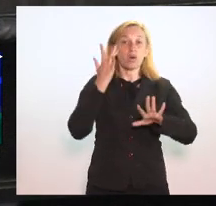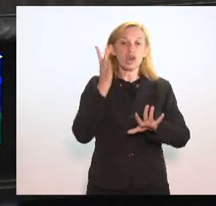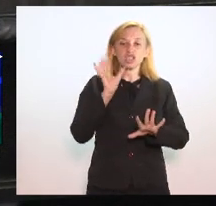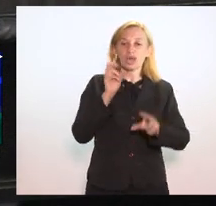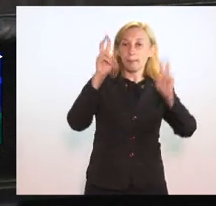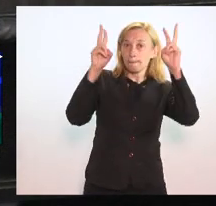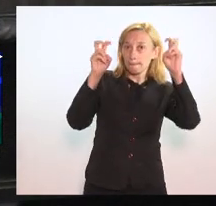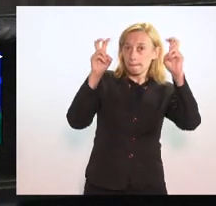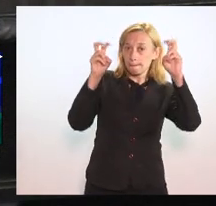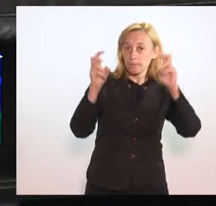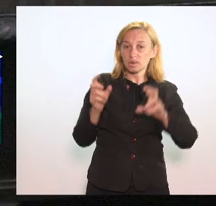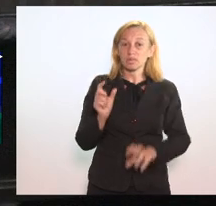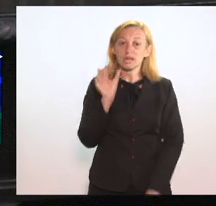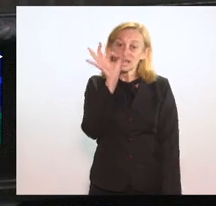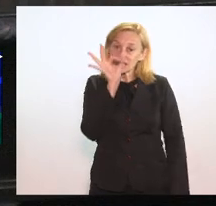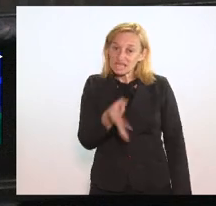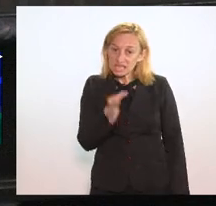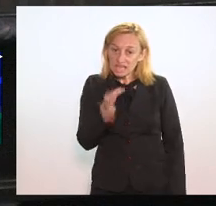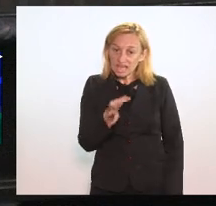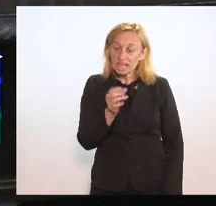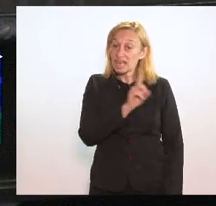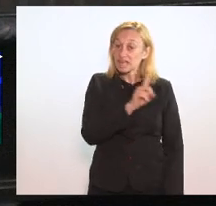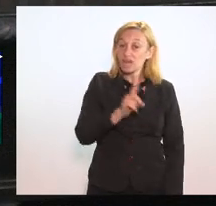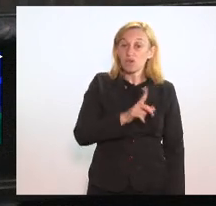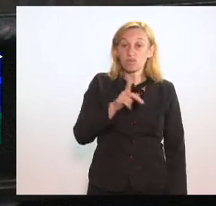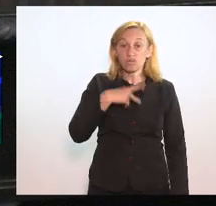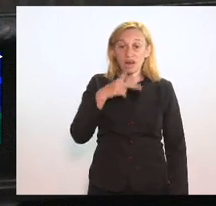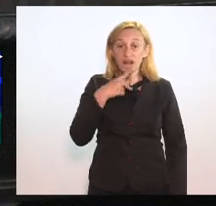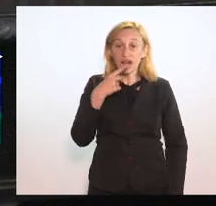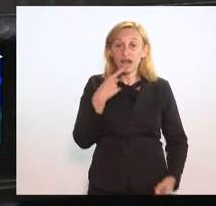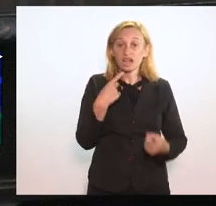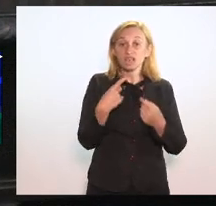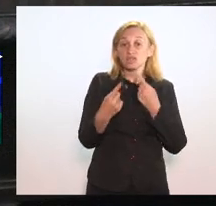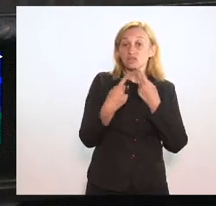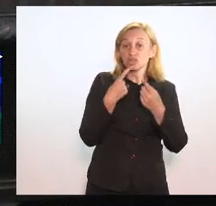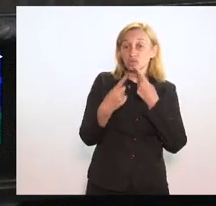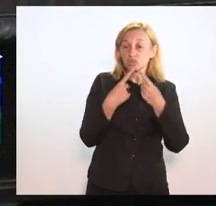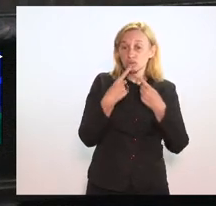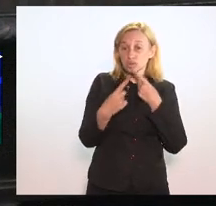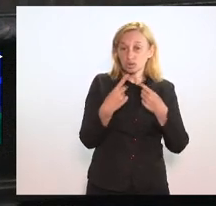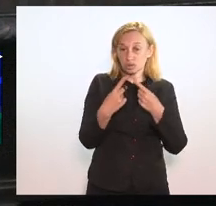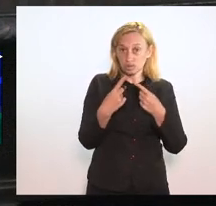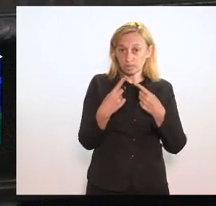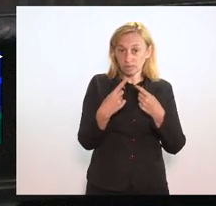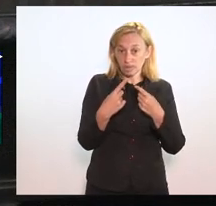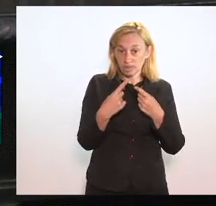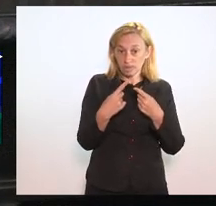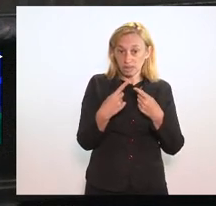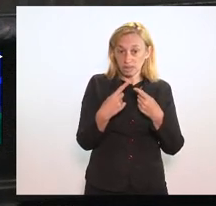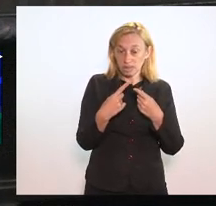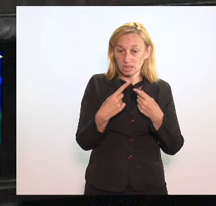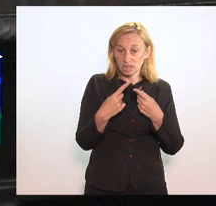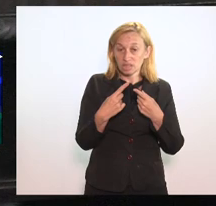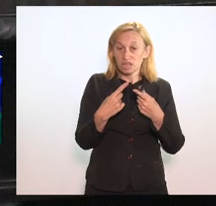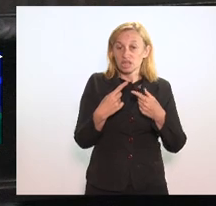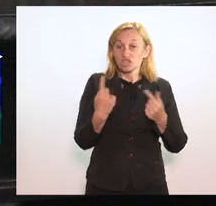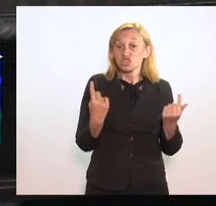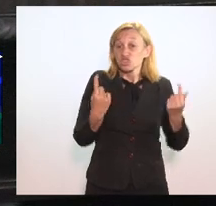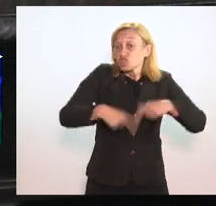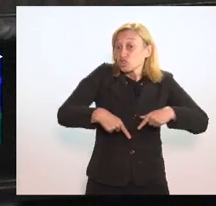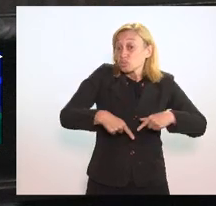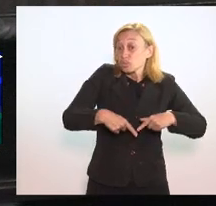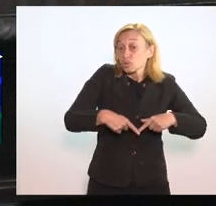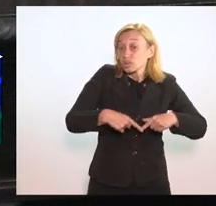é não trazer esse debate para uma antecipação das disputas